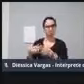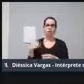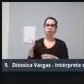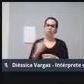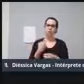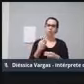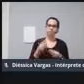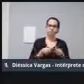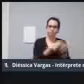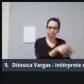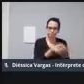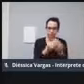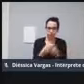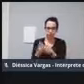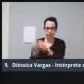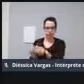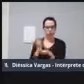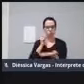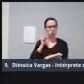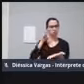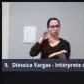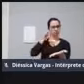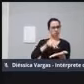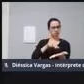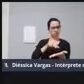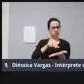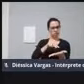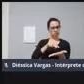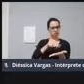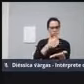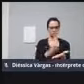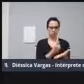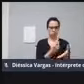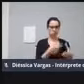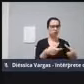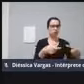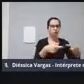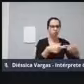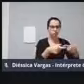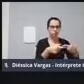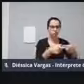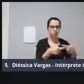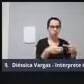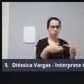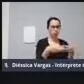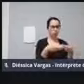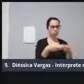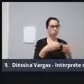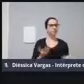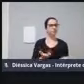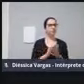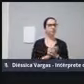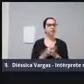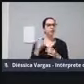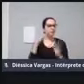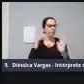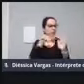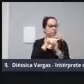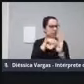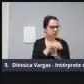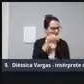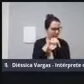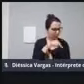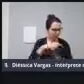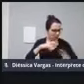ele, e uma bandeja por grupo, enquanto a gente passava, a gente questionava, ah, aqui todos os animais são